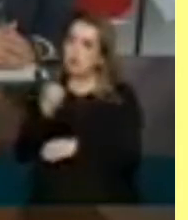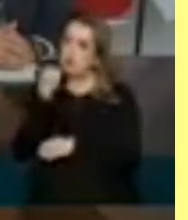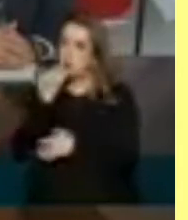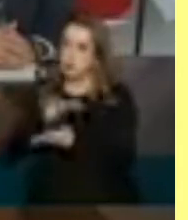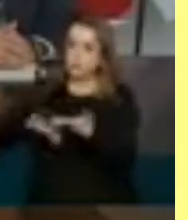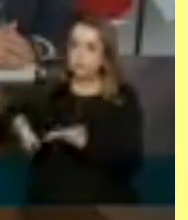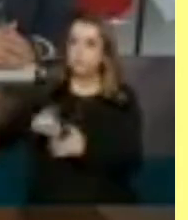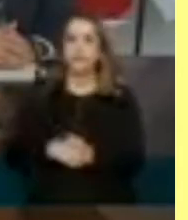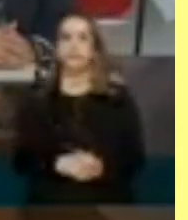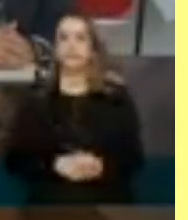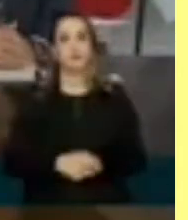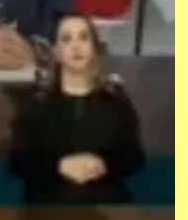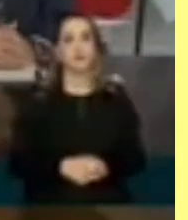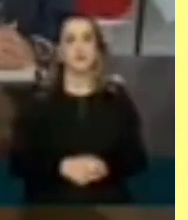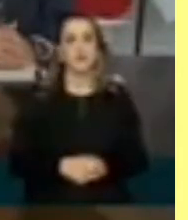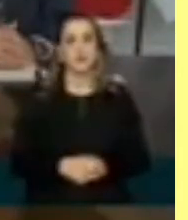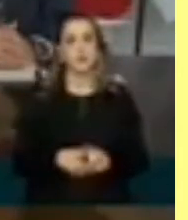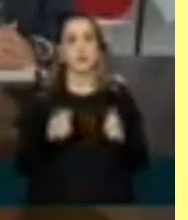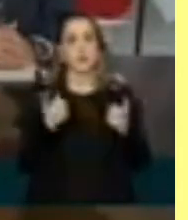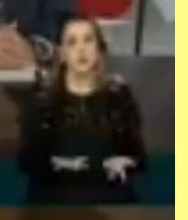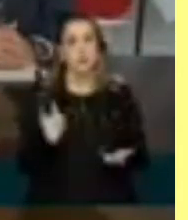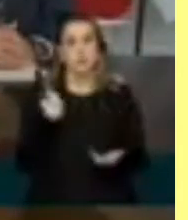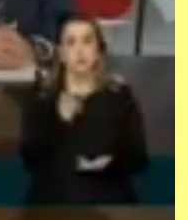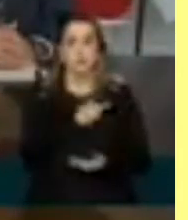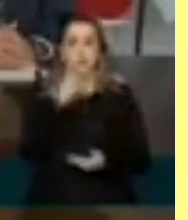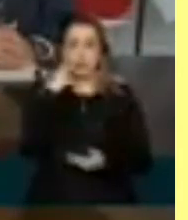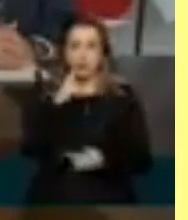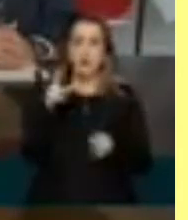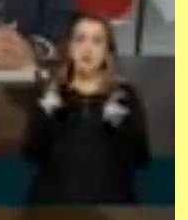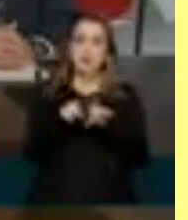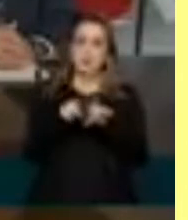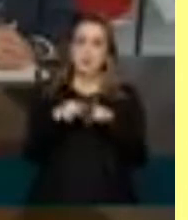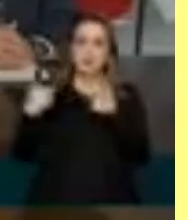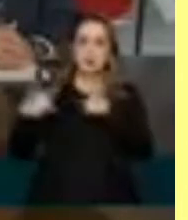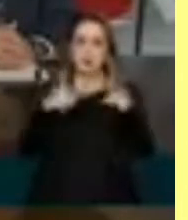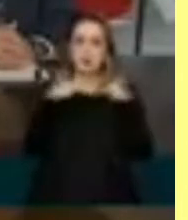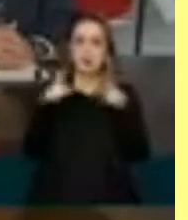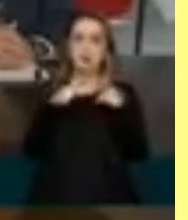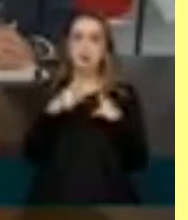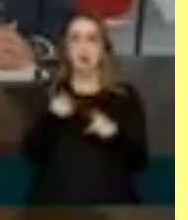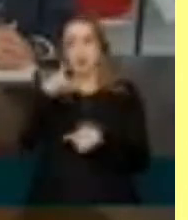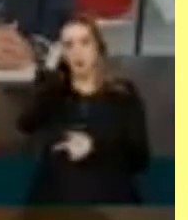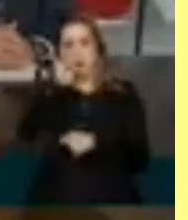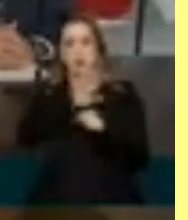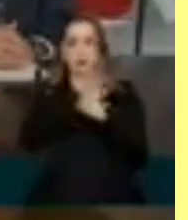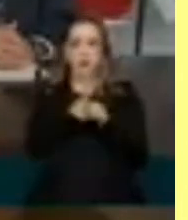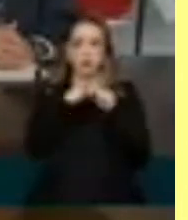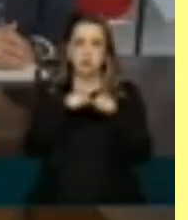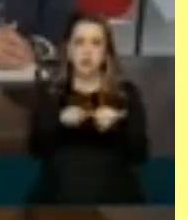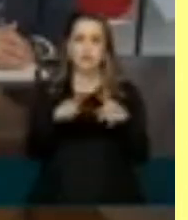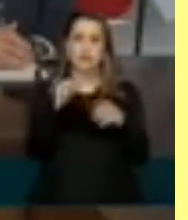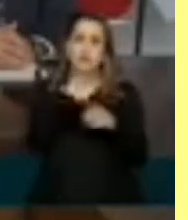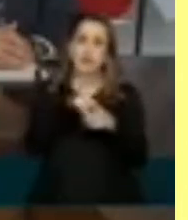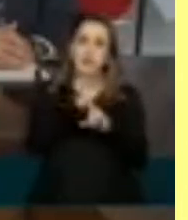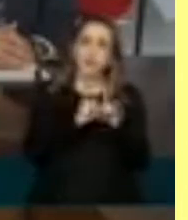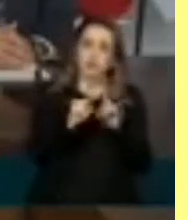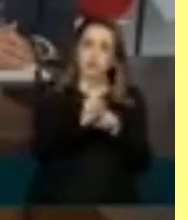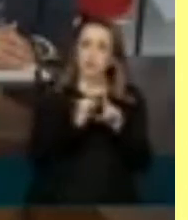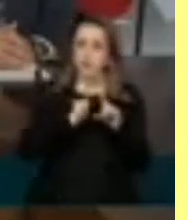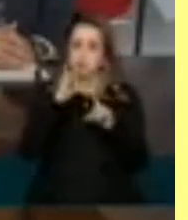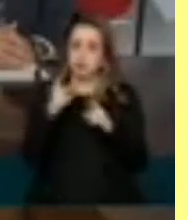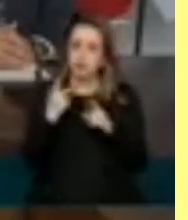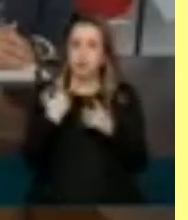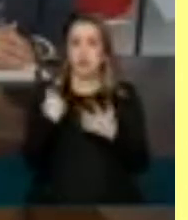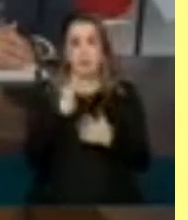para mitigar os efeitos nocivos da Covid-19 na economia e na sociedade tem se mostrado decisiva.